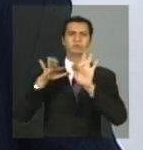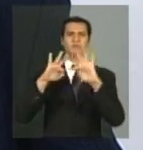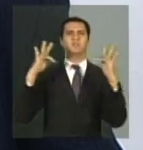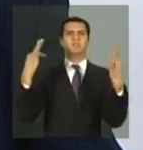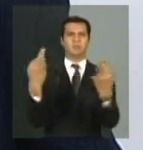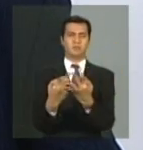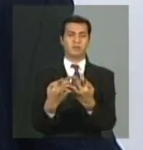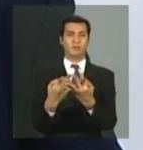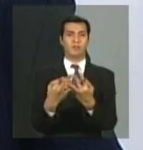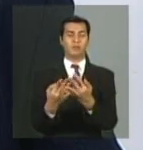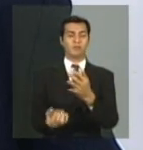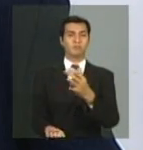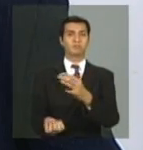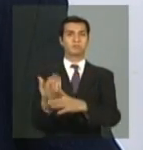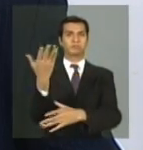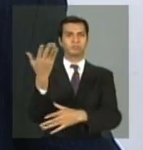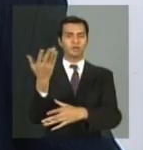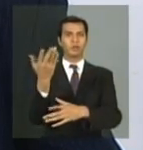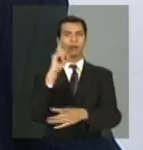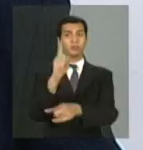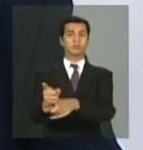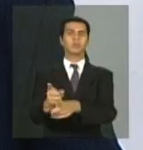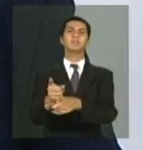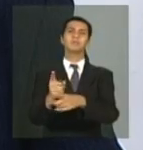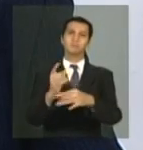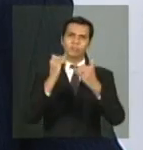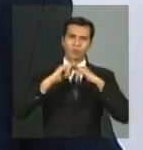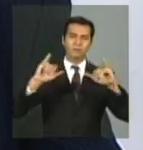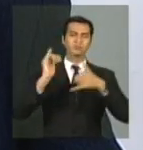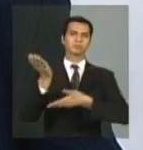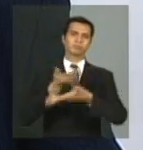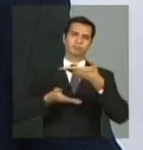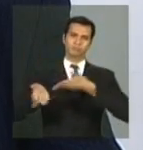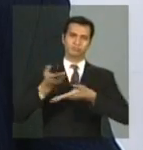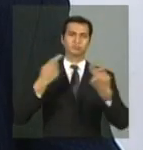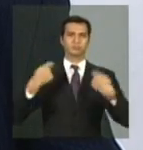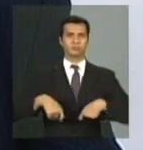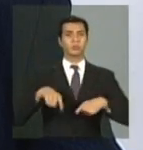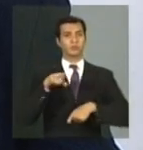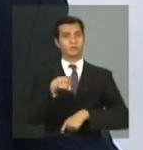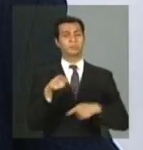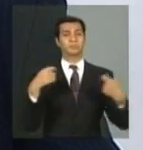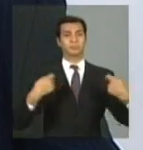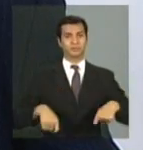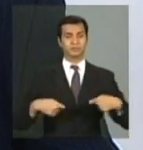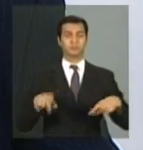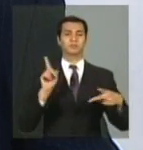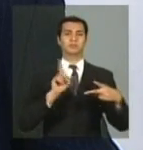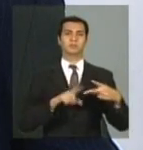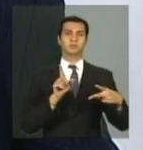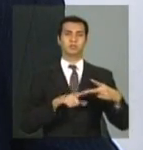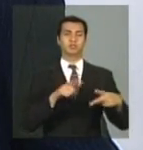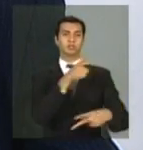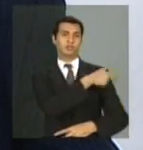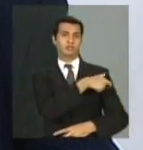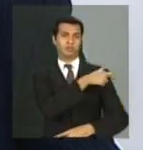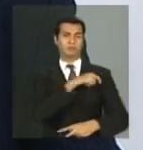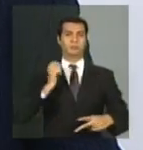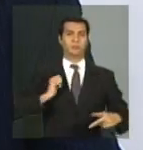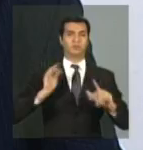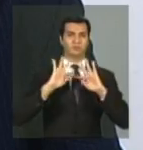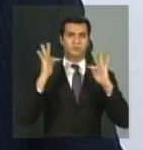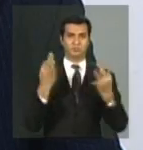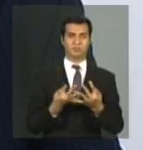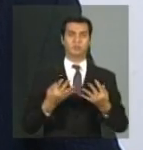vão aparecendo dentro dessa nossa ação. Quer dizer, que esteja sempre você, o gestor do Bolsa